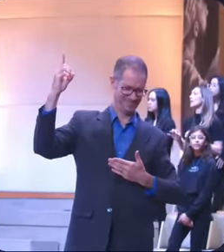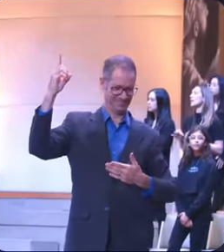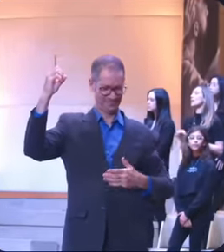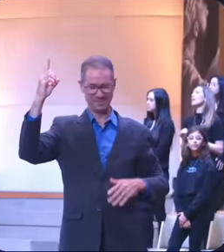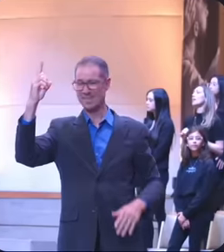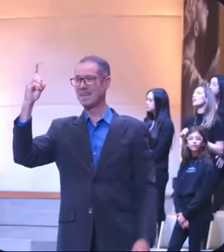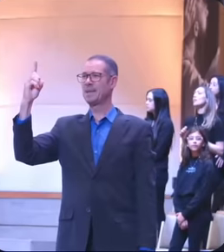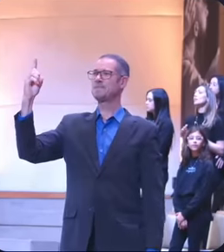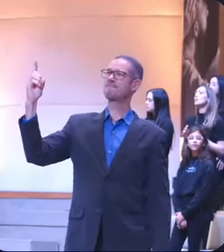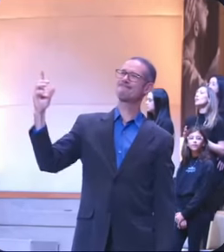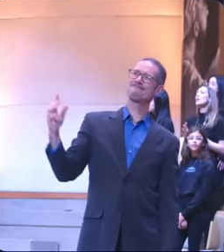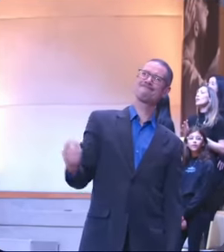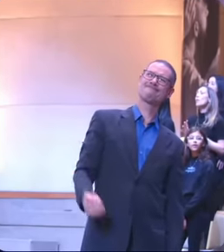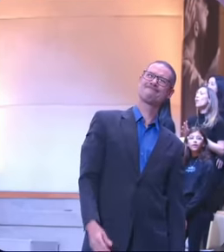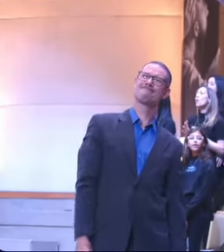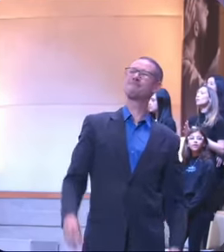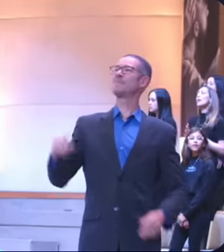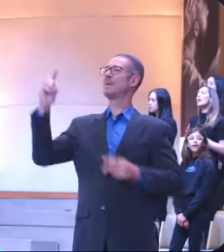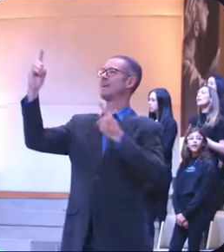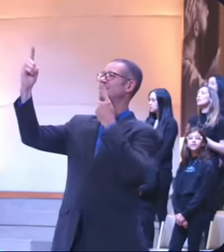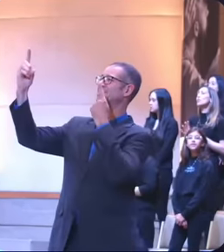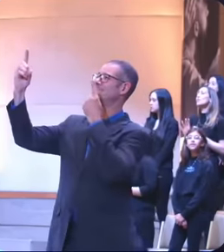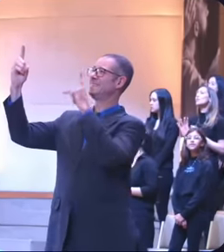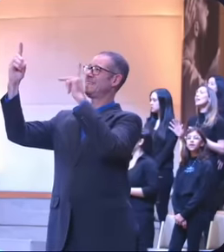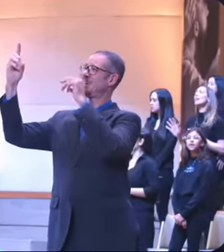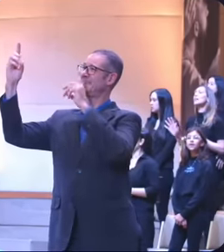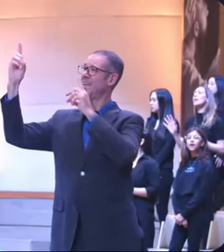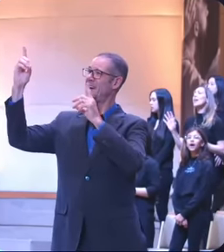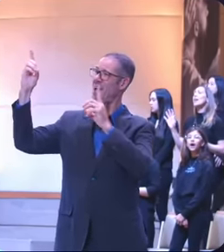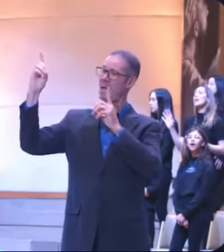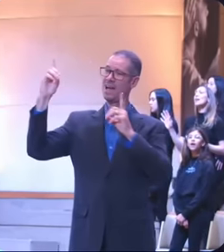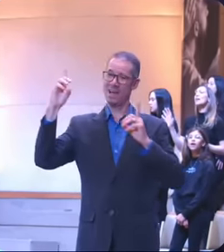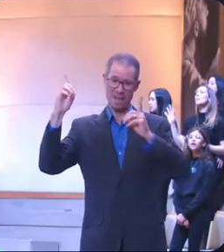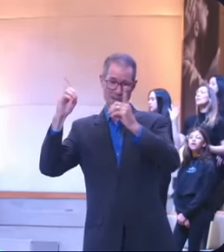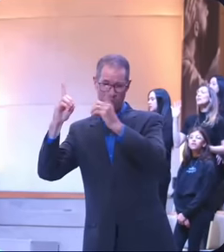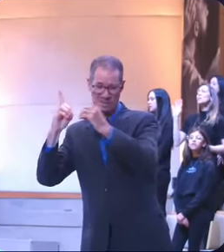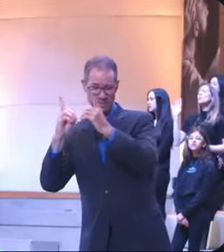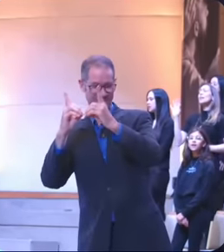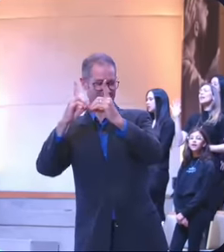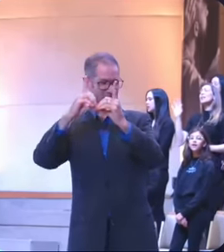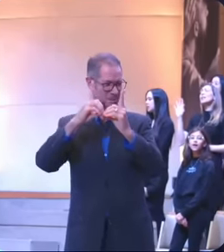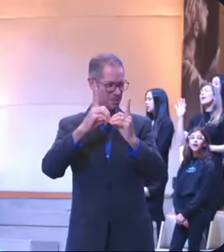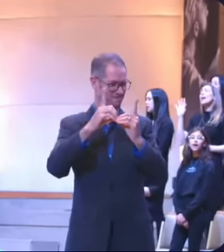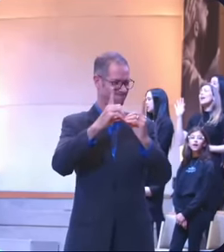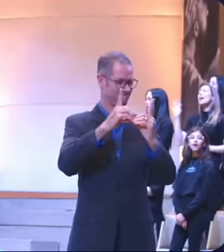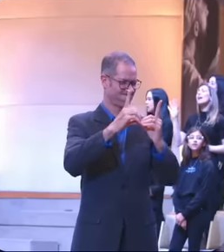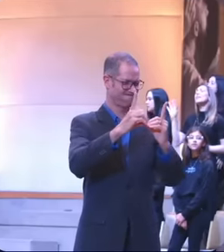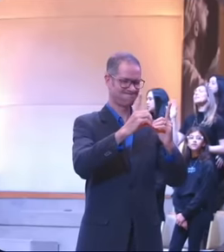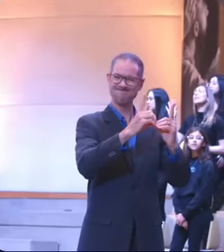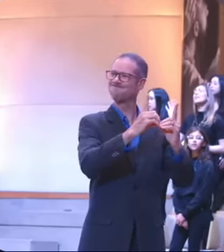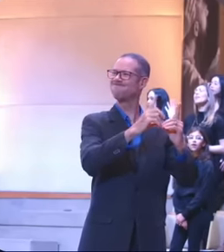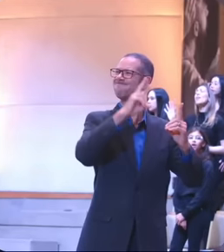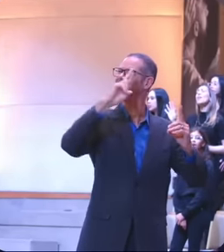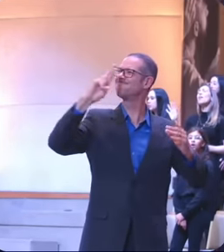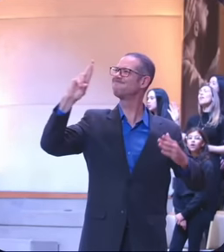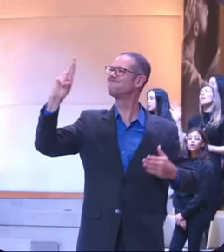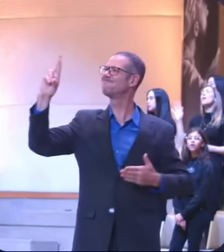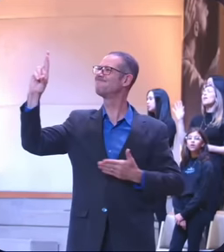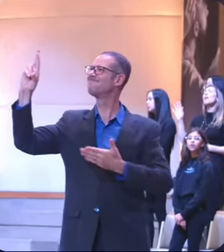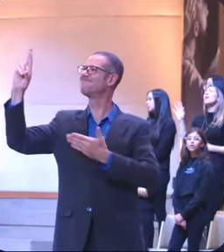seguirá, tua bondade me seguirá, me seguirá,